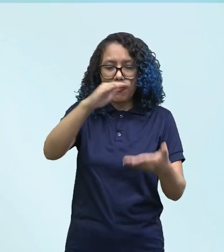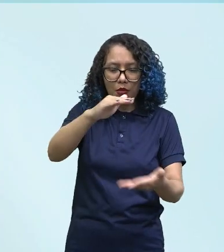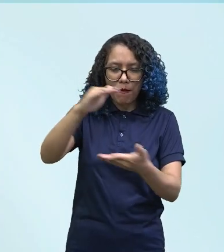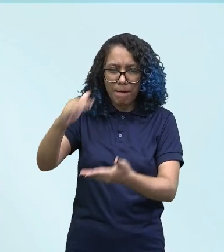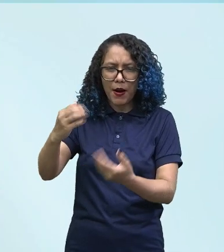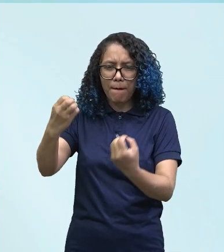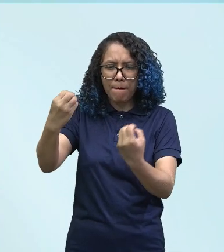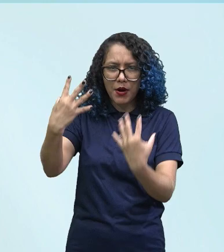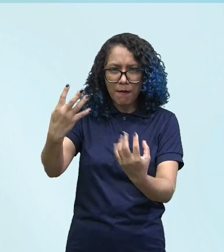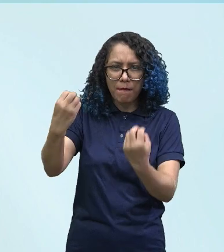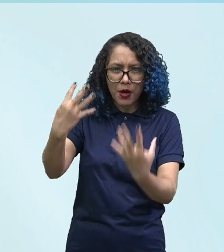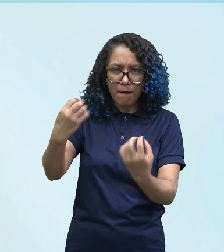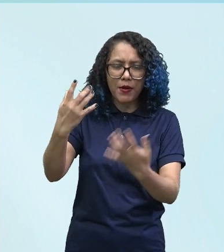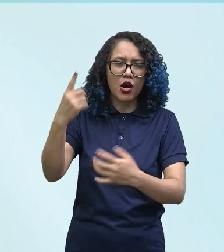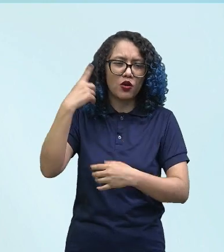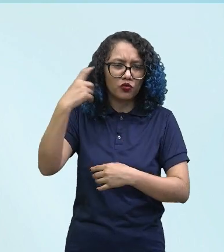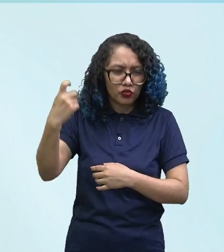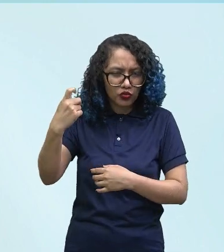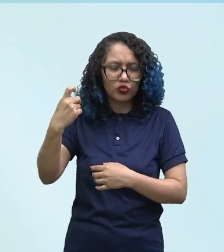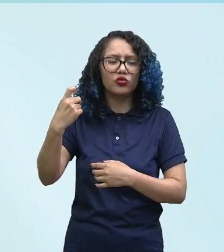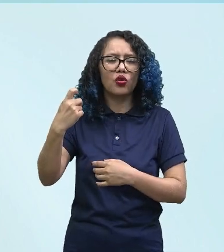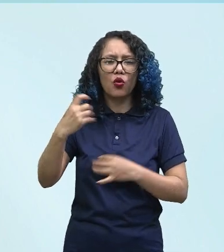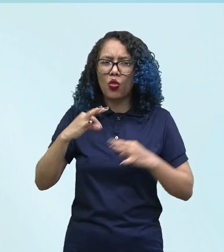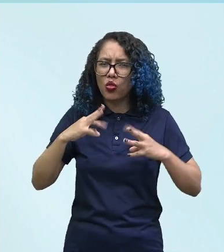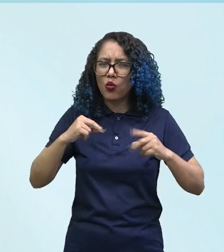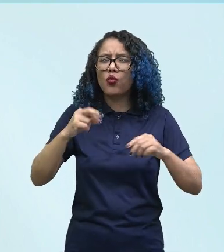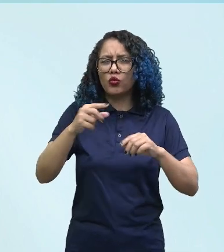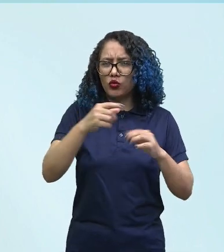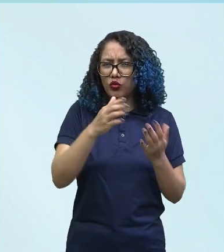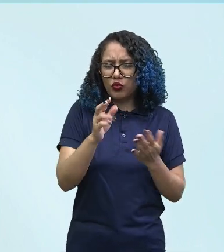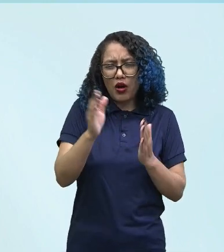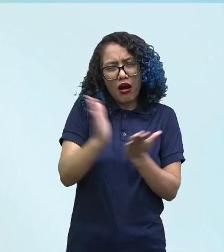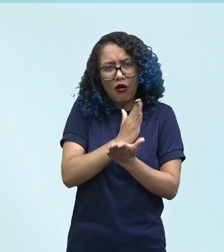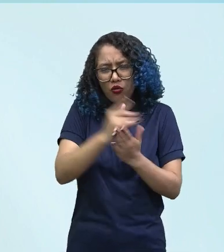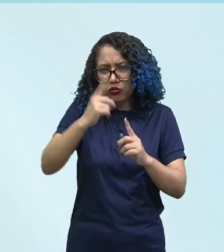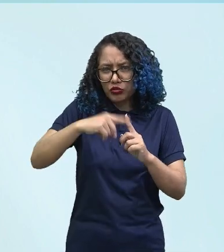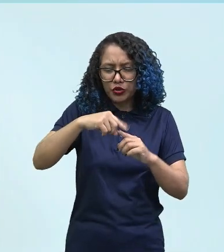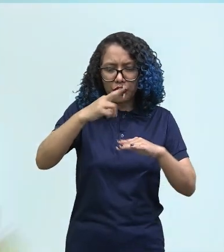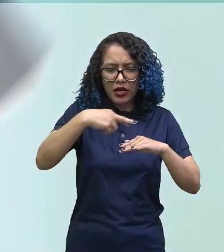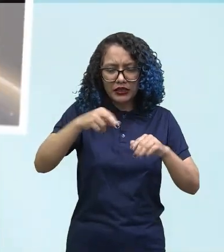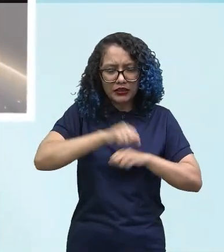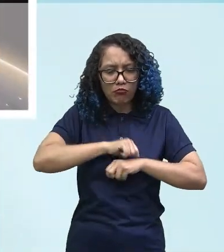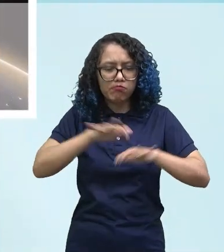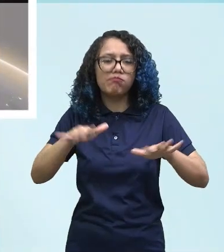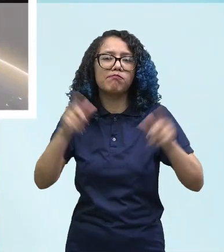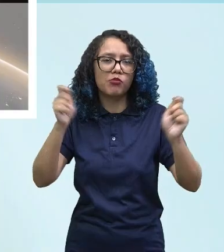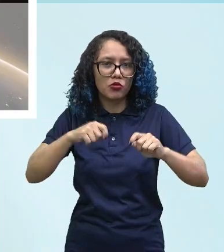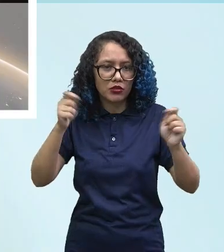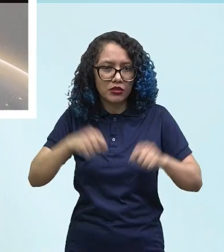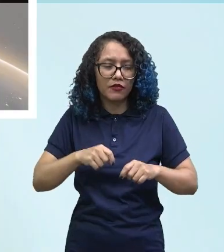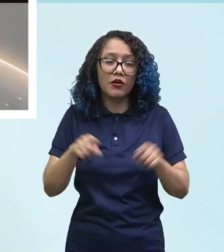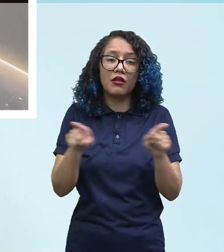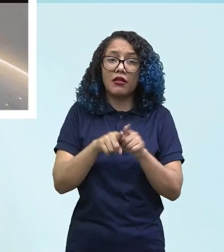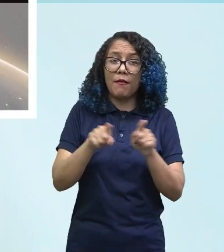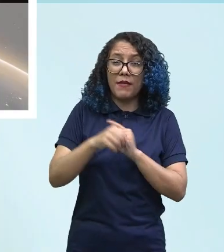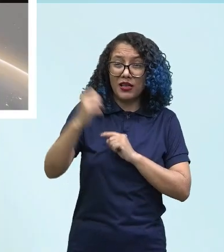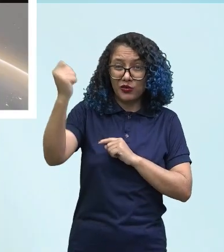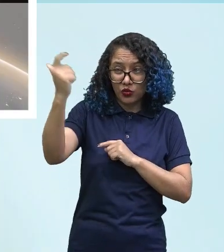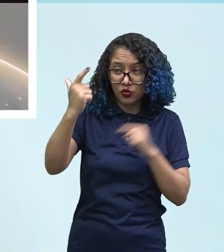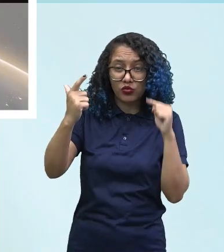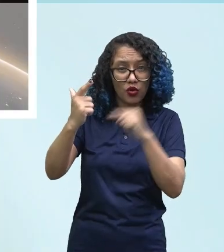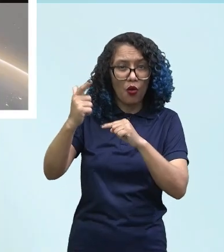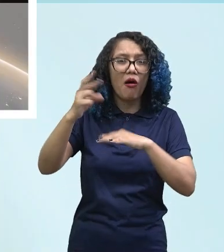sons. Afinal, todos eles emitem algum tipo de radiação em forma de ondas. Até mesmo o Sol